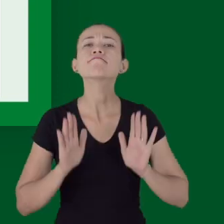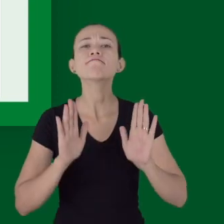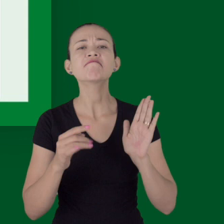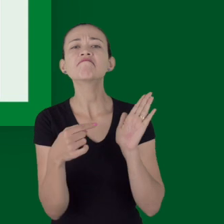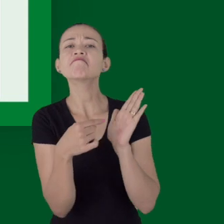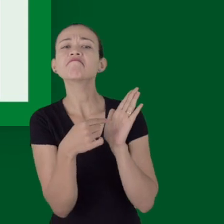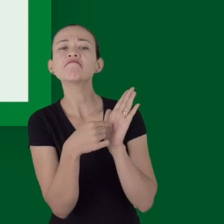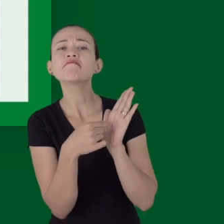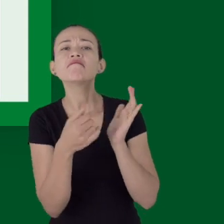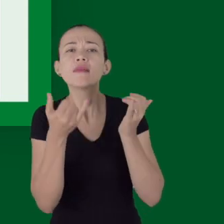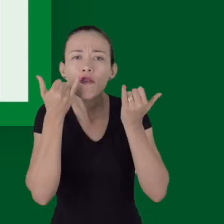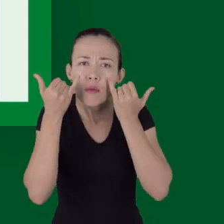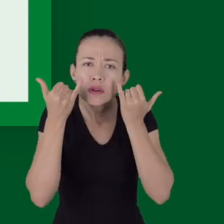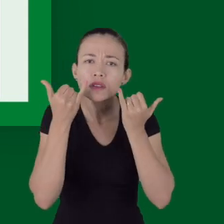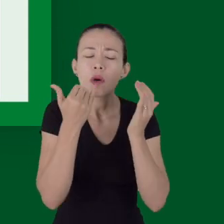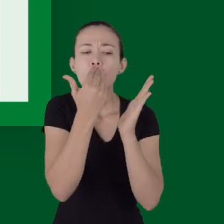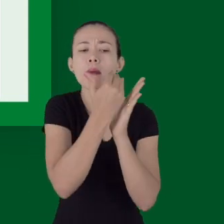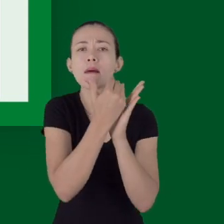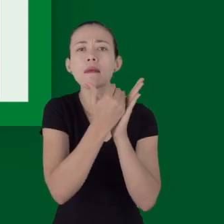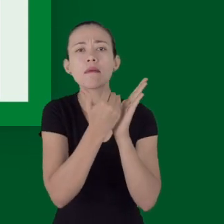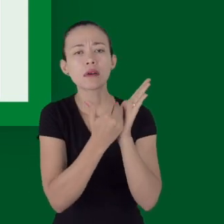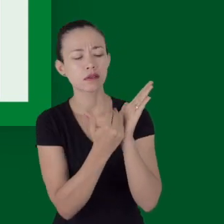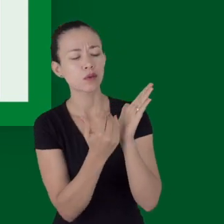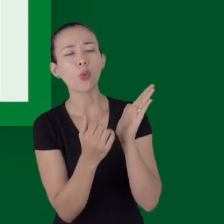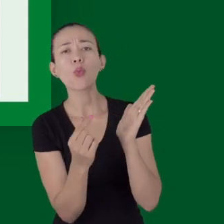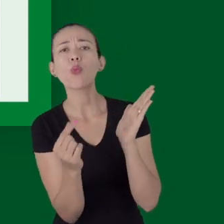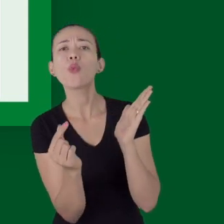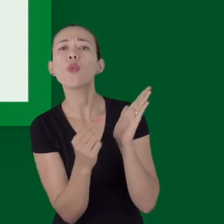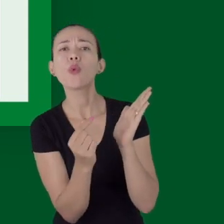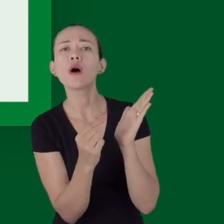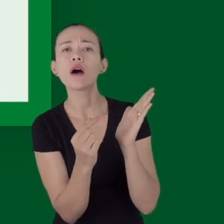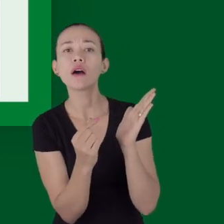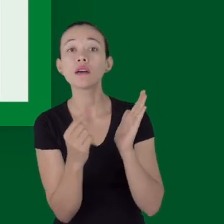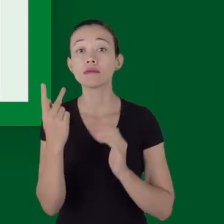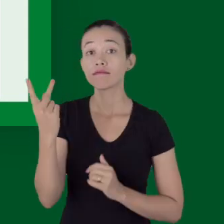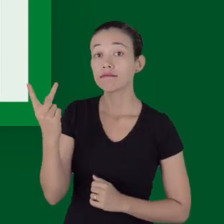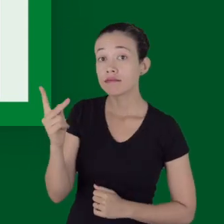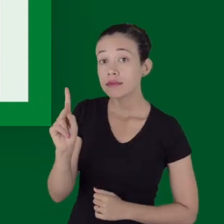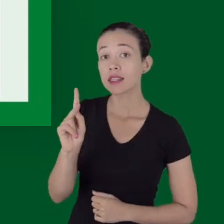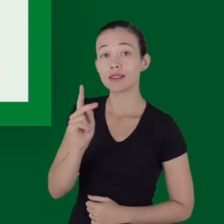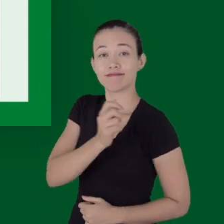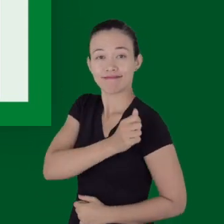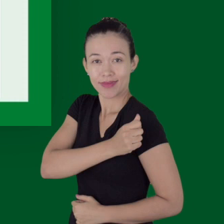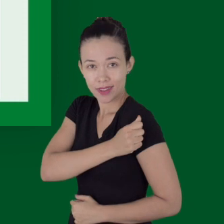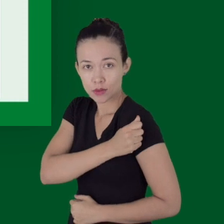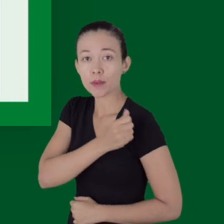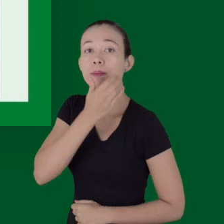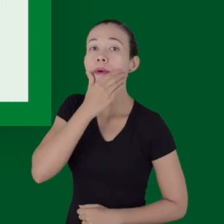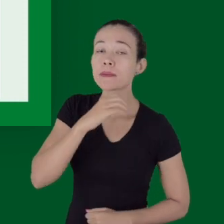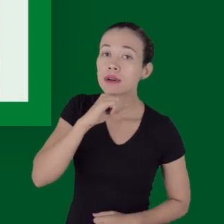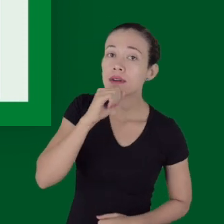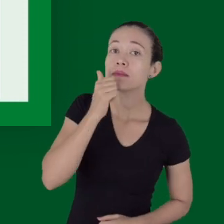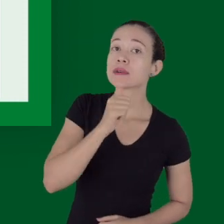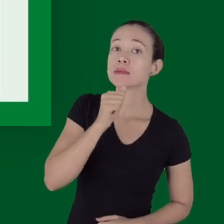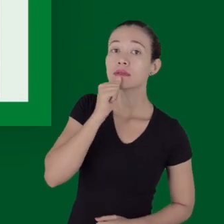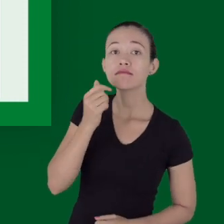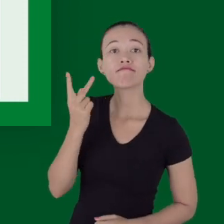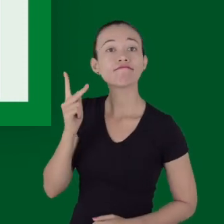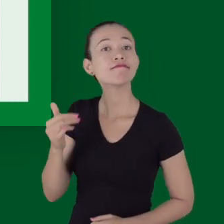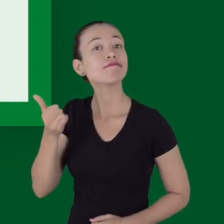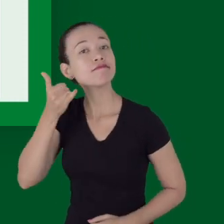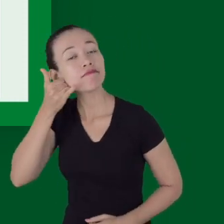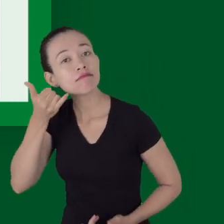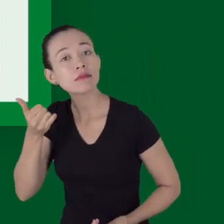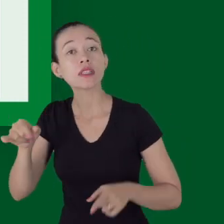Então, que informações são essas que o documento vai conter? Né? O contato atualizado dos pais e da equipe de saúde,